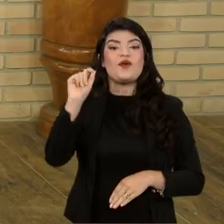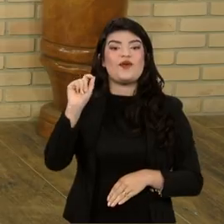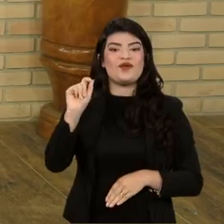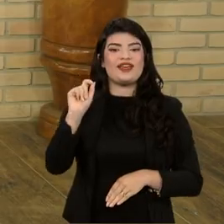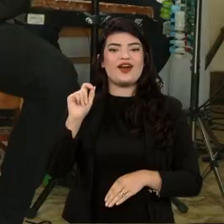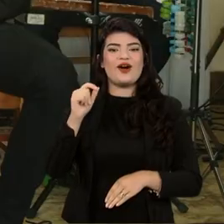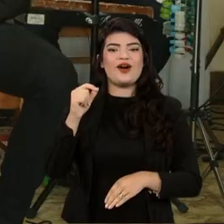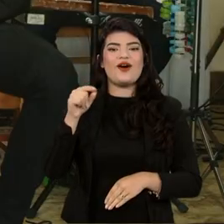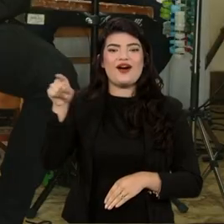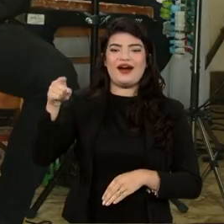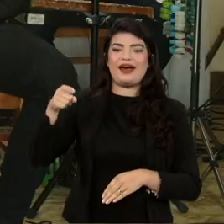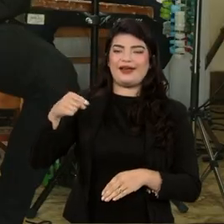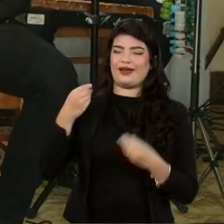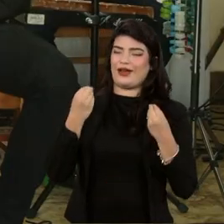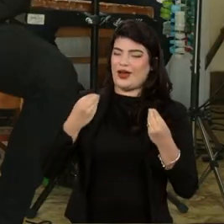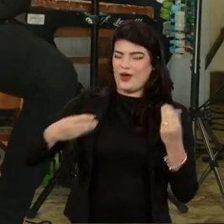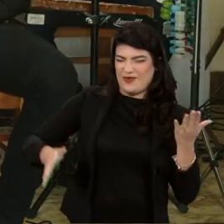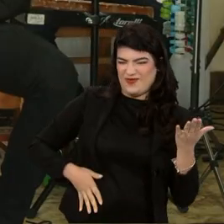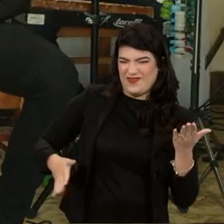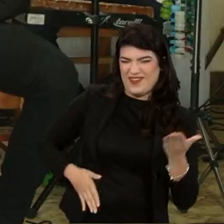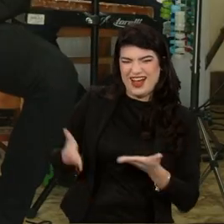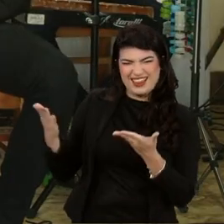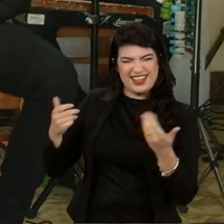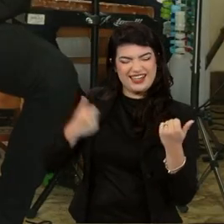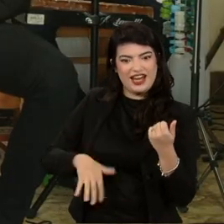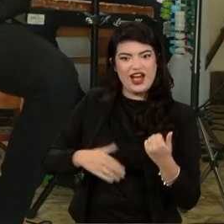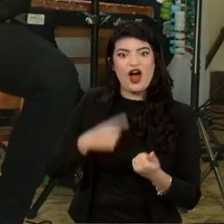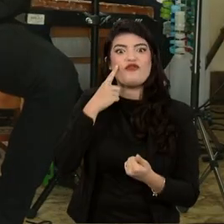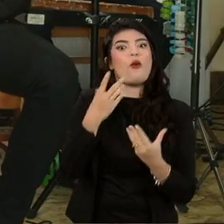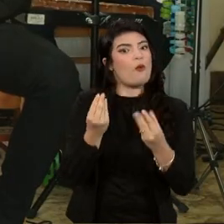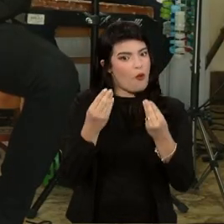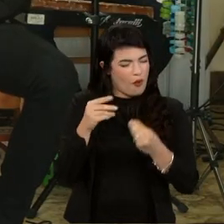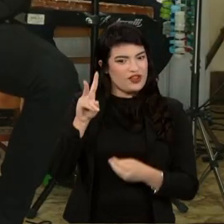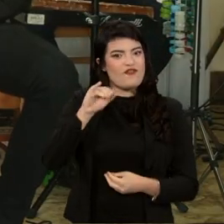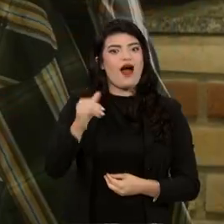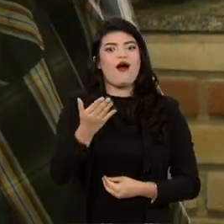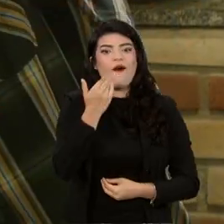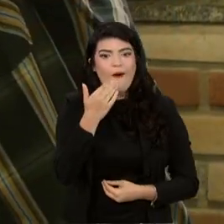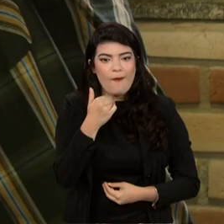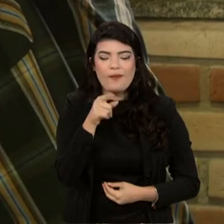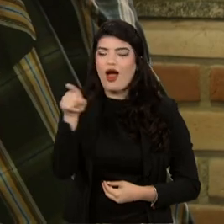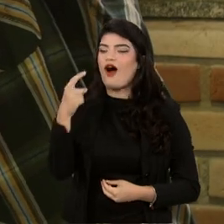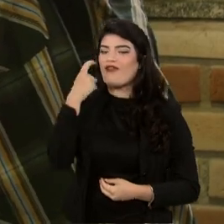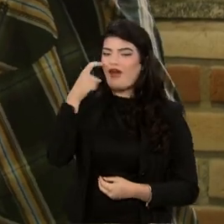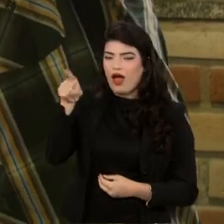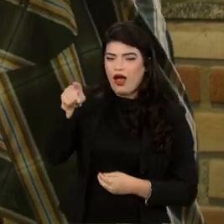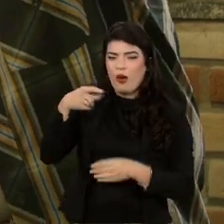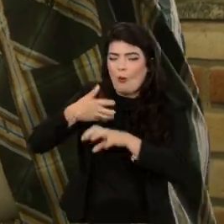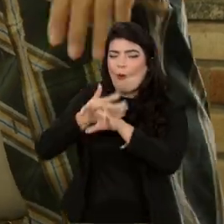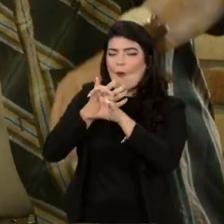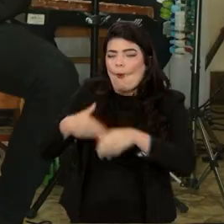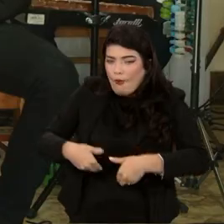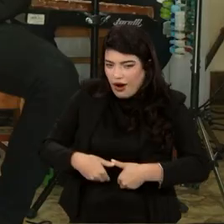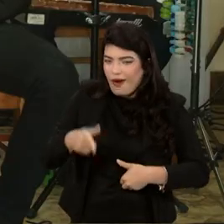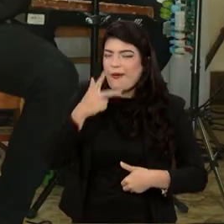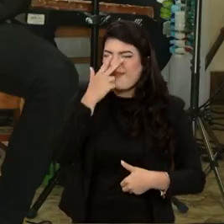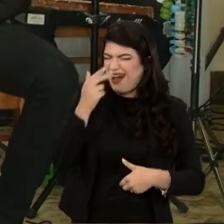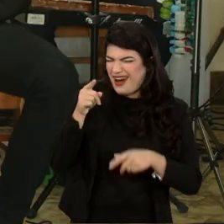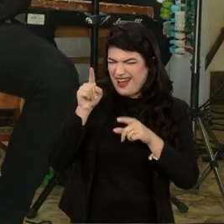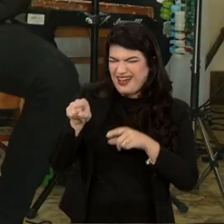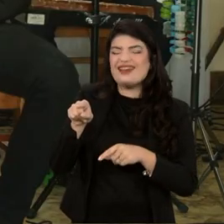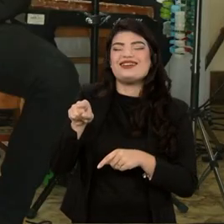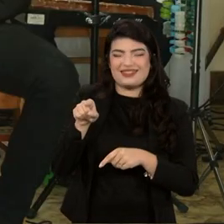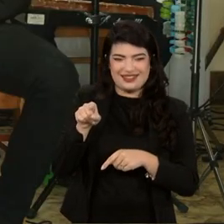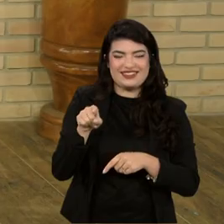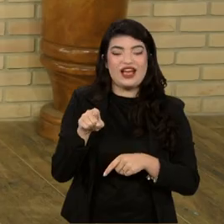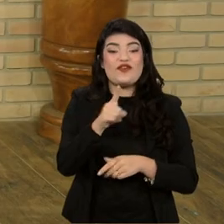Olha o bando de vagabundo. Olha aí, ó. Olha quantos caboclos ali. Nossa senhora. Tudo com cara de fome, olha lá. É lá, mas eles vão comer. Vamos comer. O que você faz